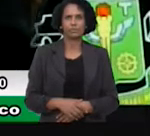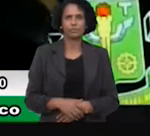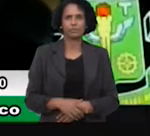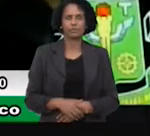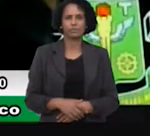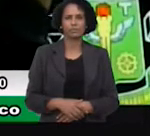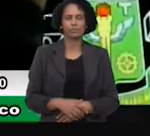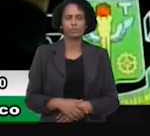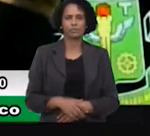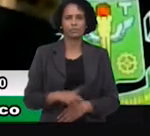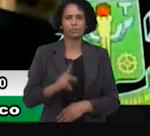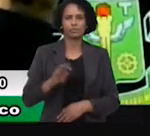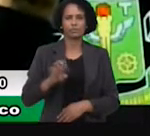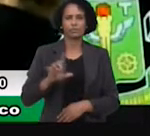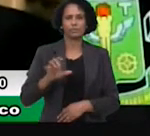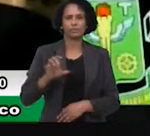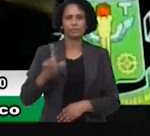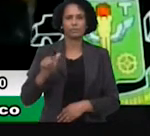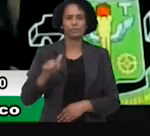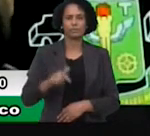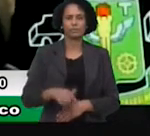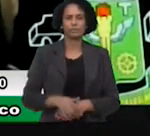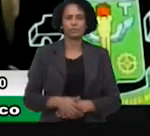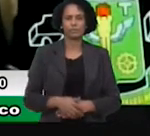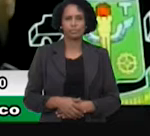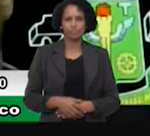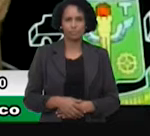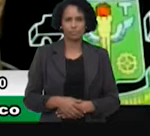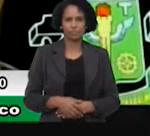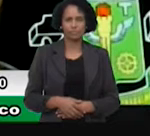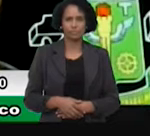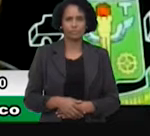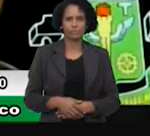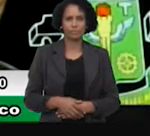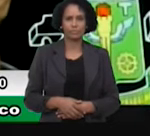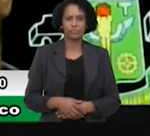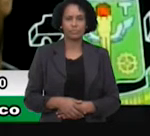Vereador Pelé da Cândida, como vota, Vossa Excelência?